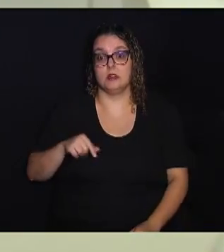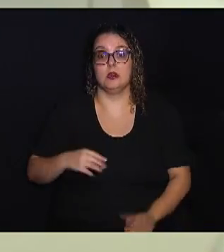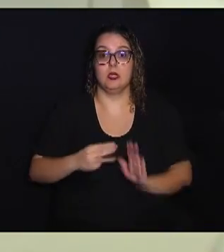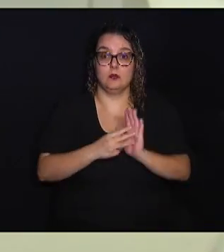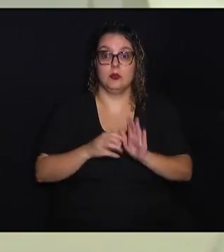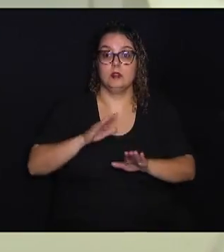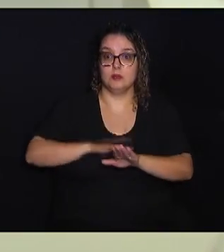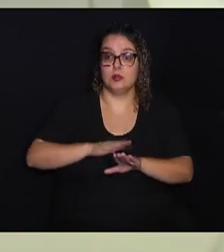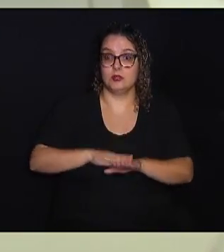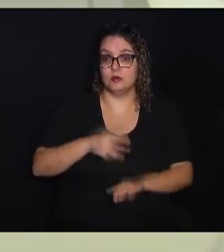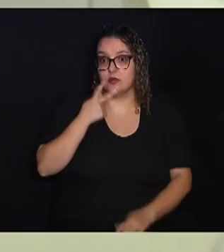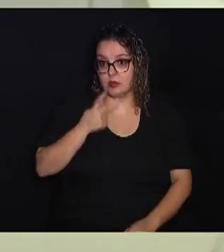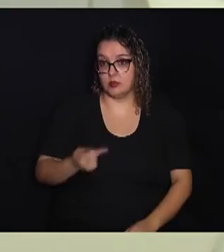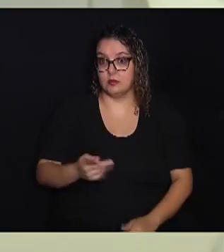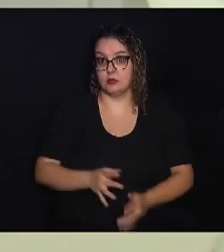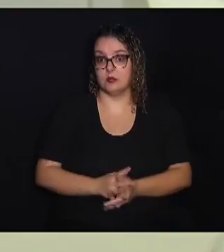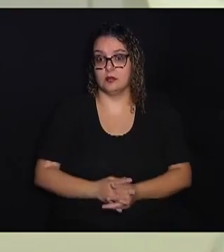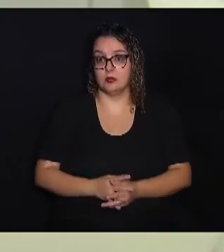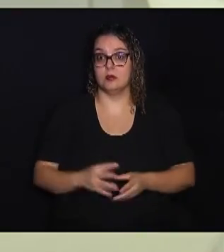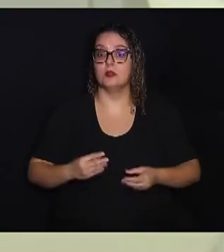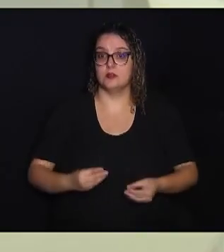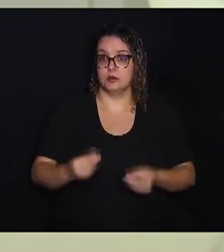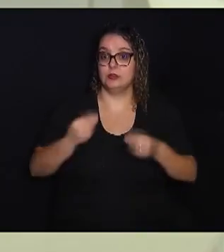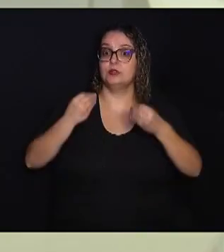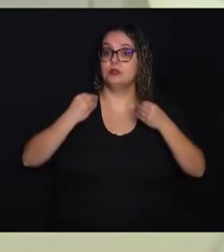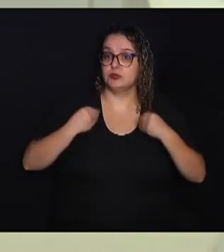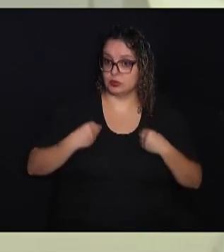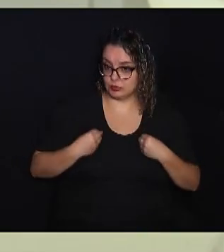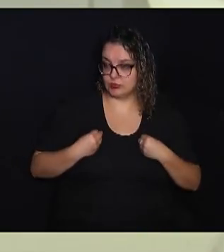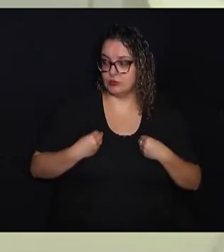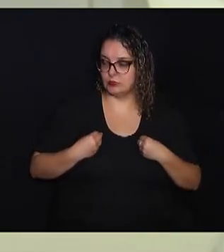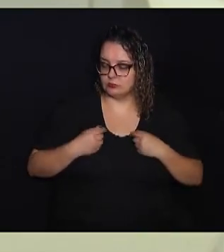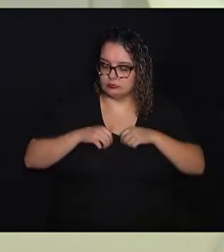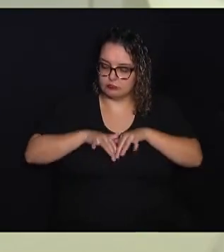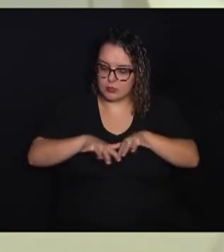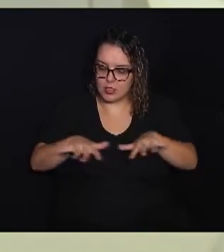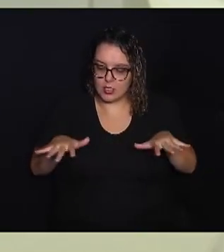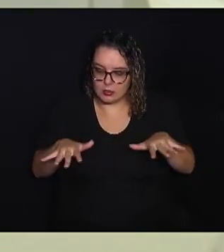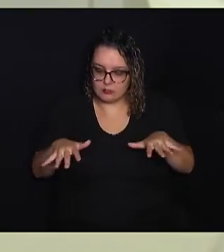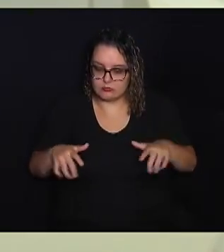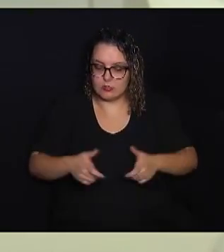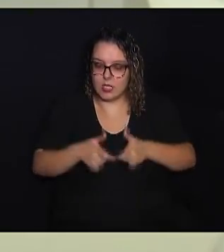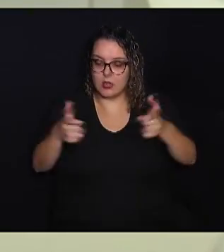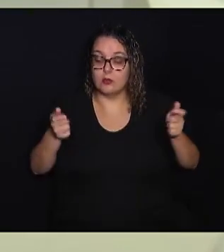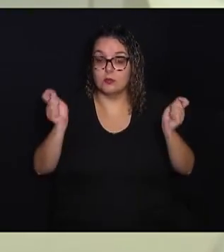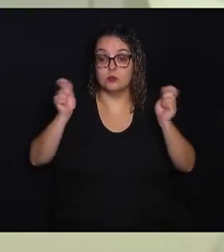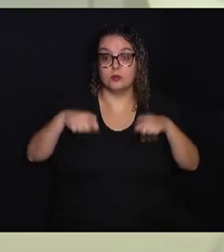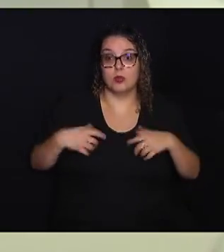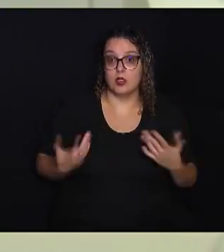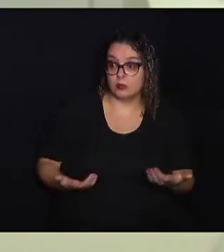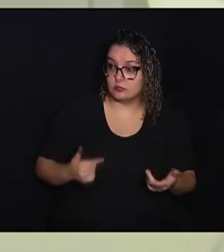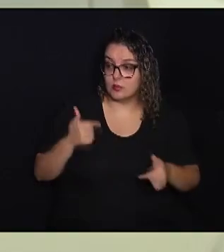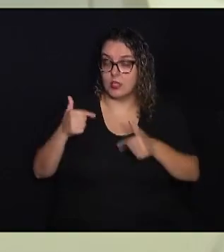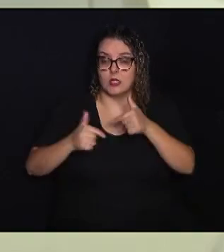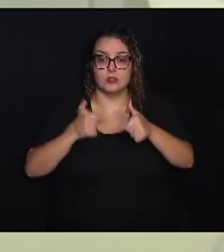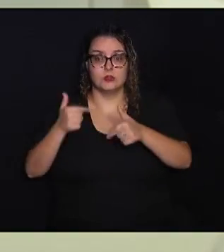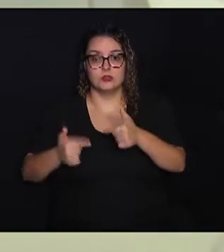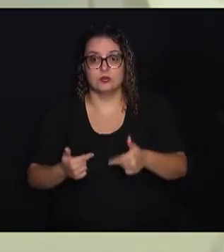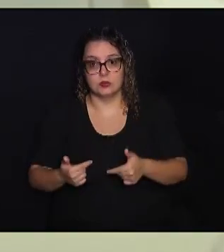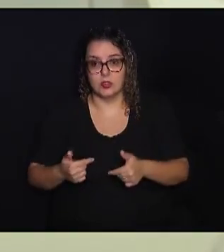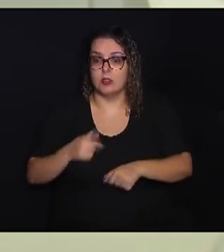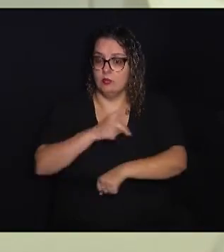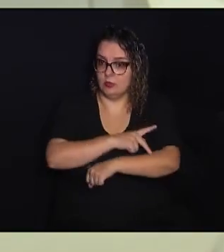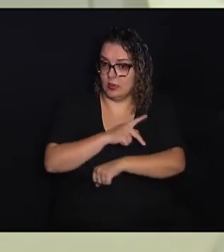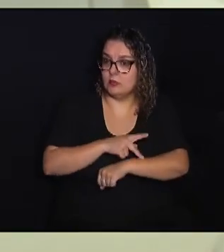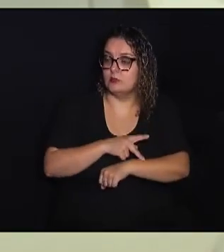chamamos, nos proporciona um leque maior de possibilidades de trabalharmos essa parte